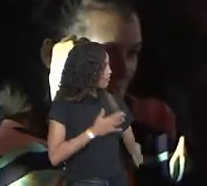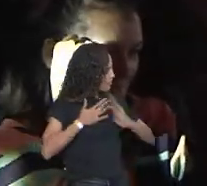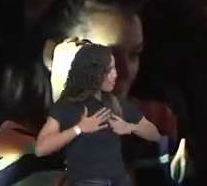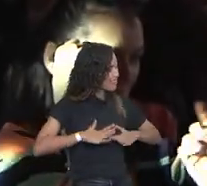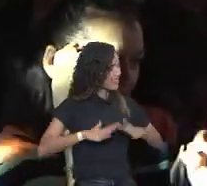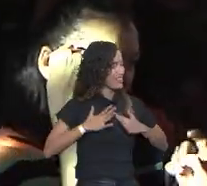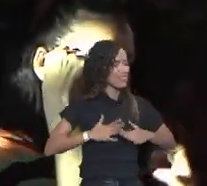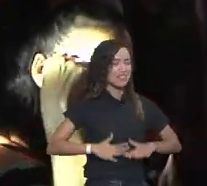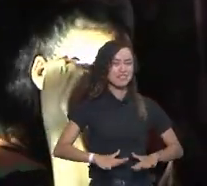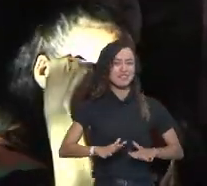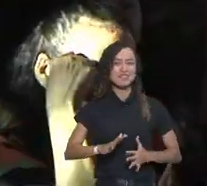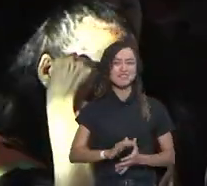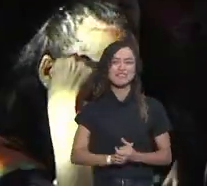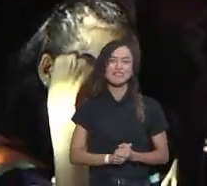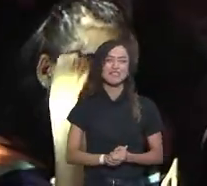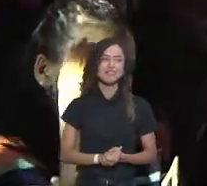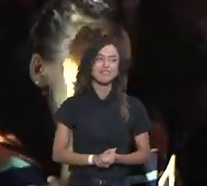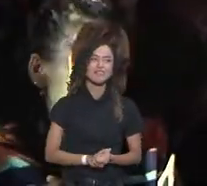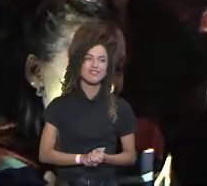medo